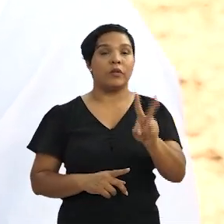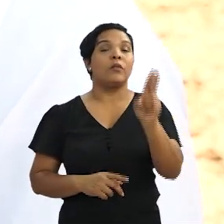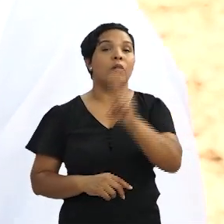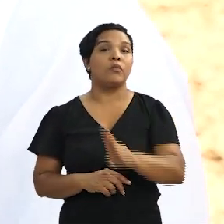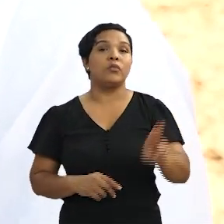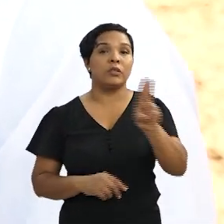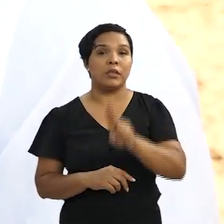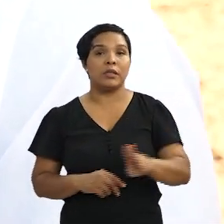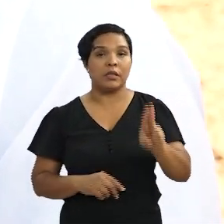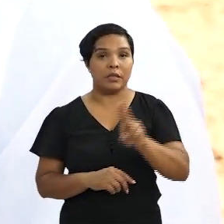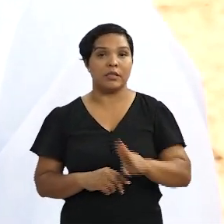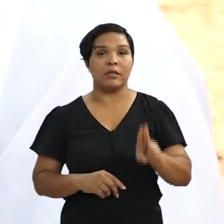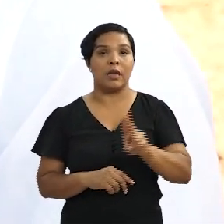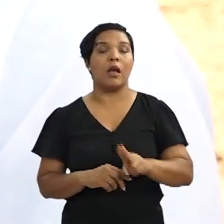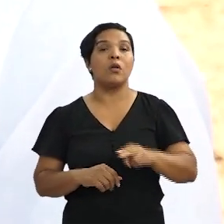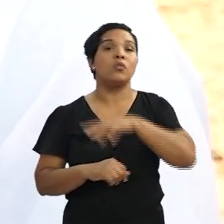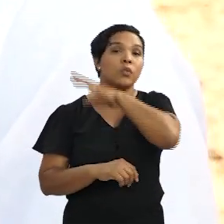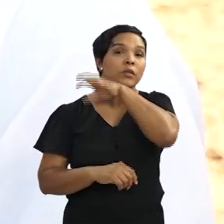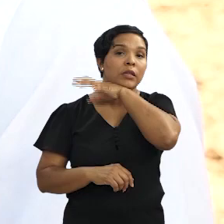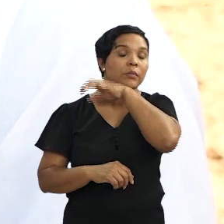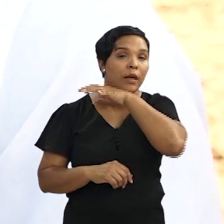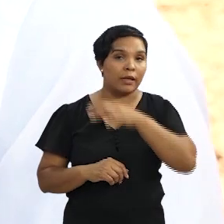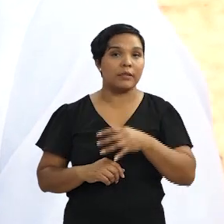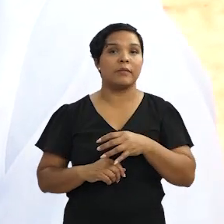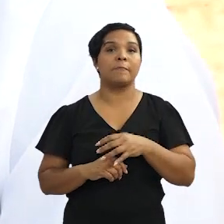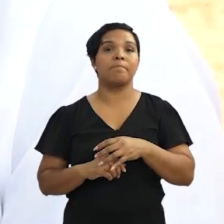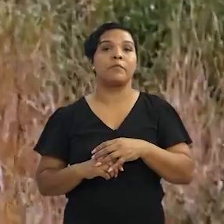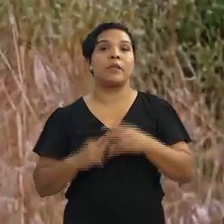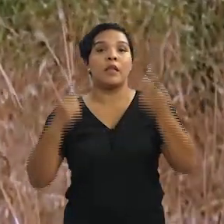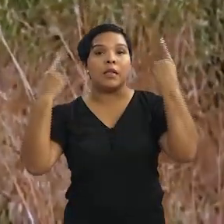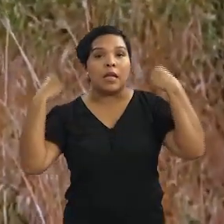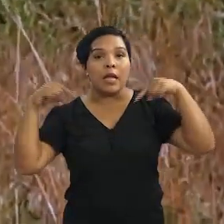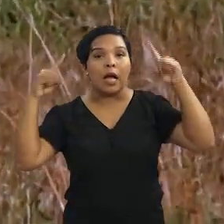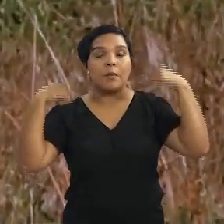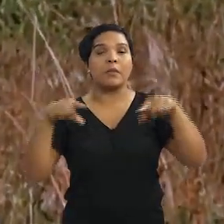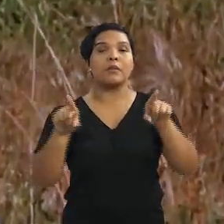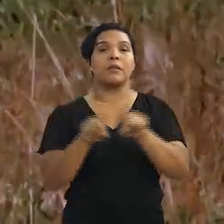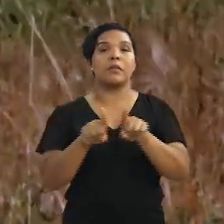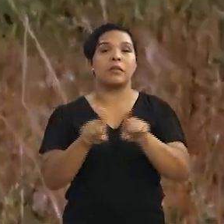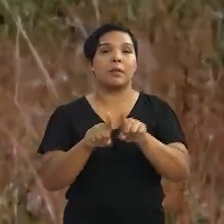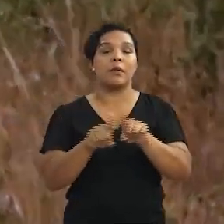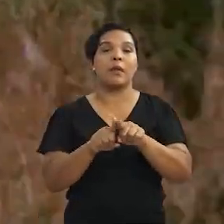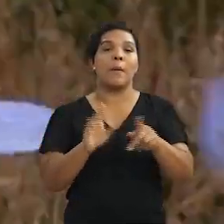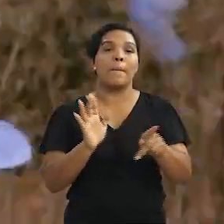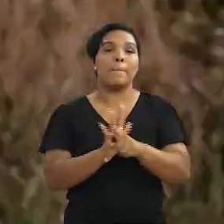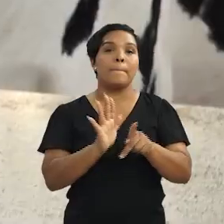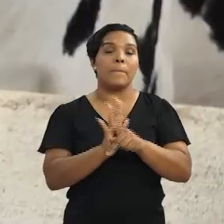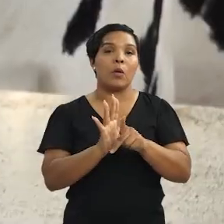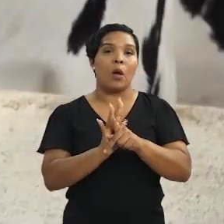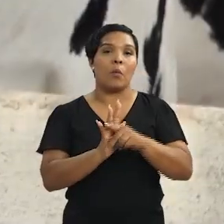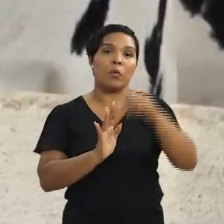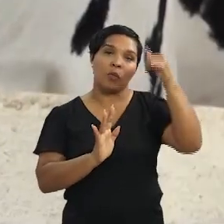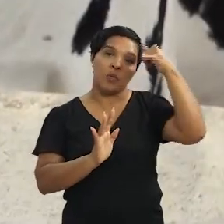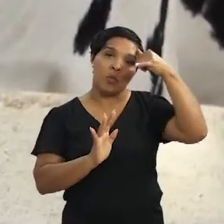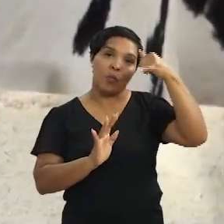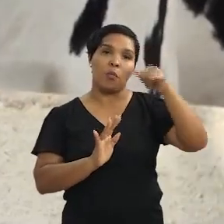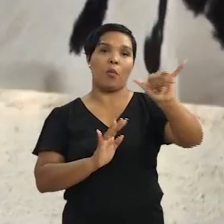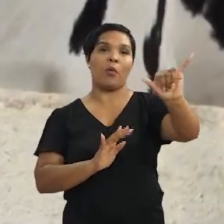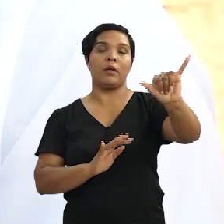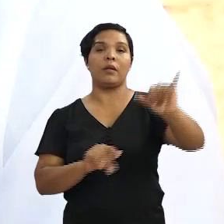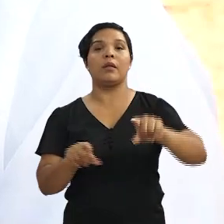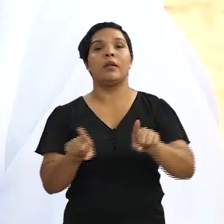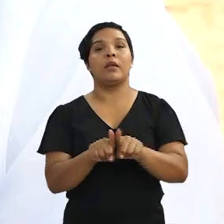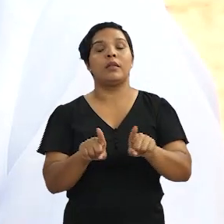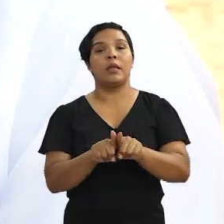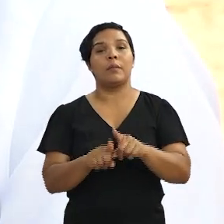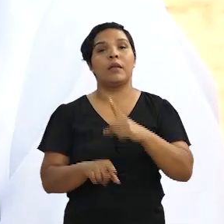concentração adequada que a gente utiliza em vivo, ou seja, nos animais, em cabras e em matrizes bovinas.